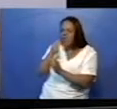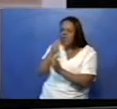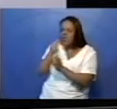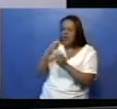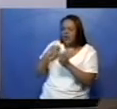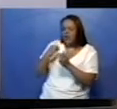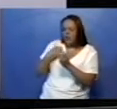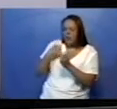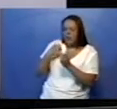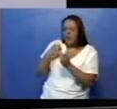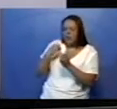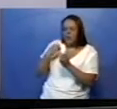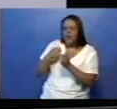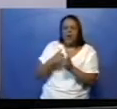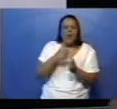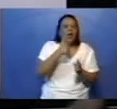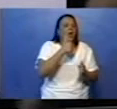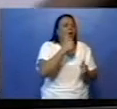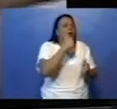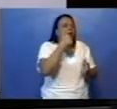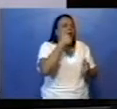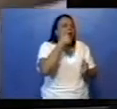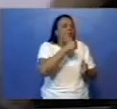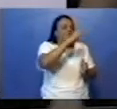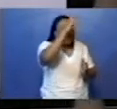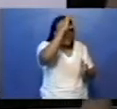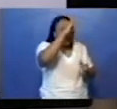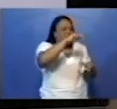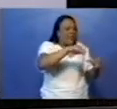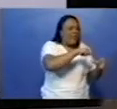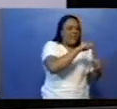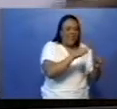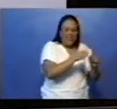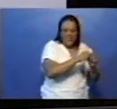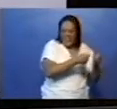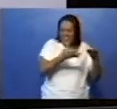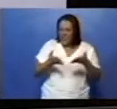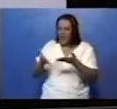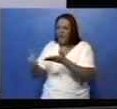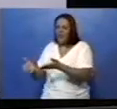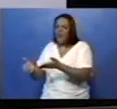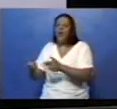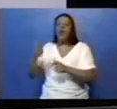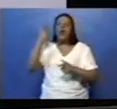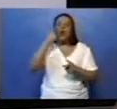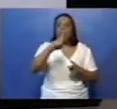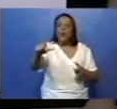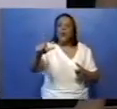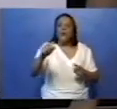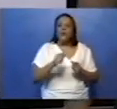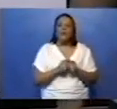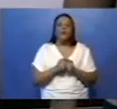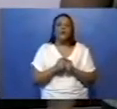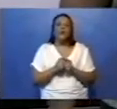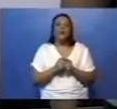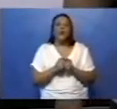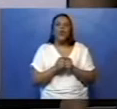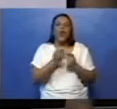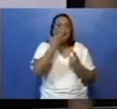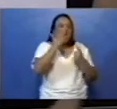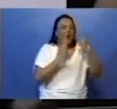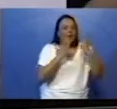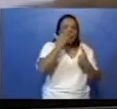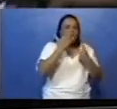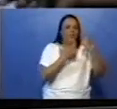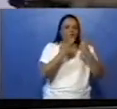ela. Outro exemplo. No Carnaval de Olinda, os bonecões encantam os